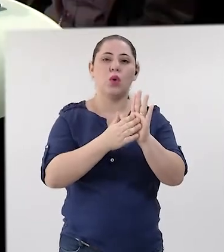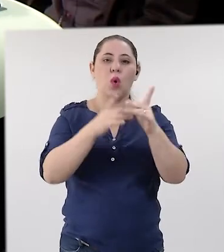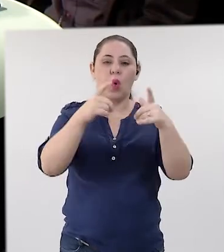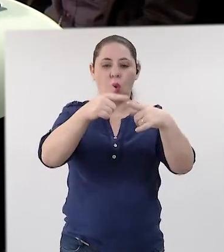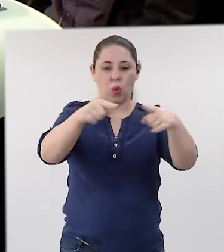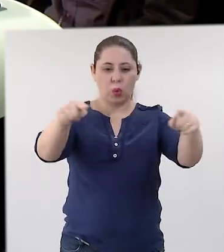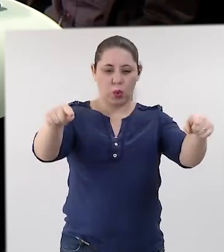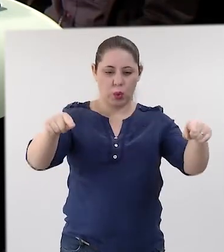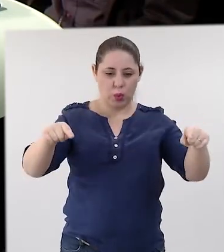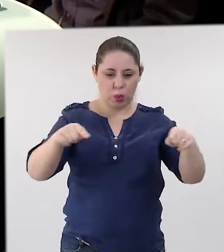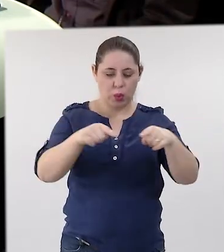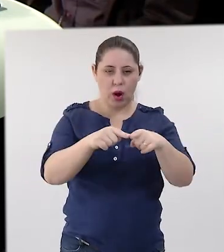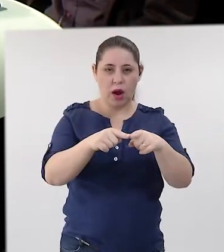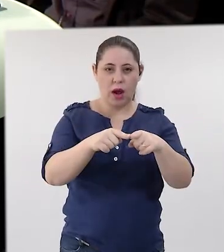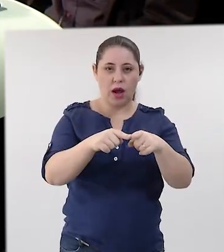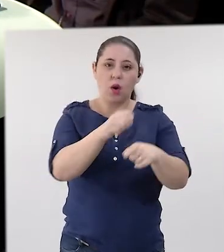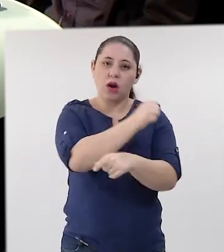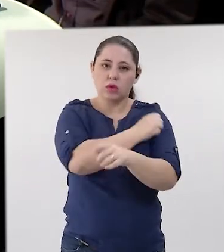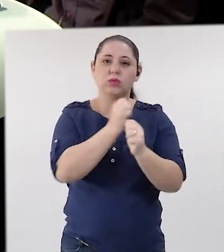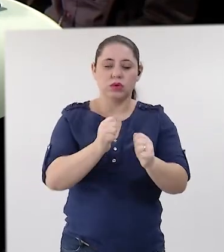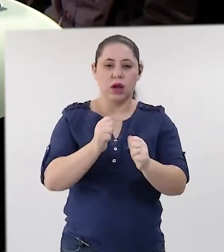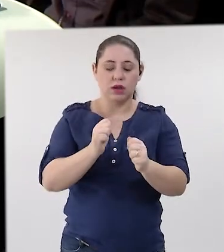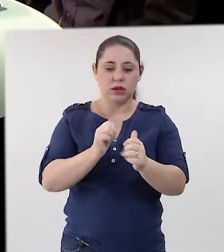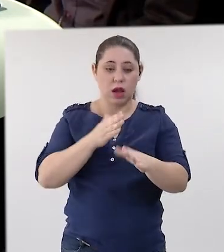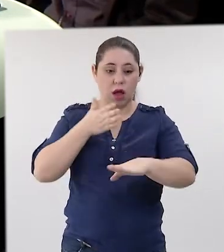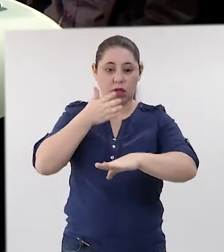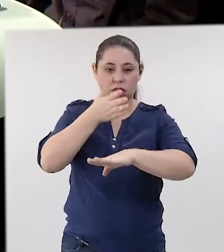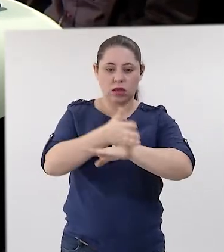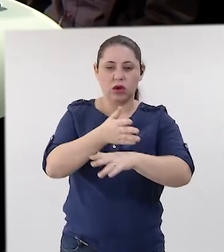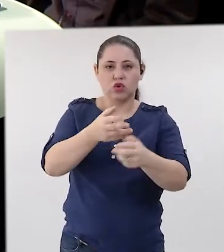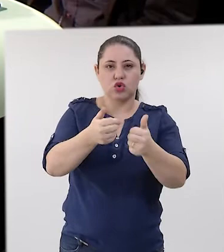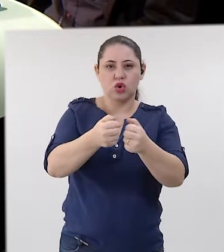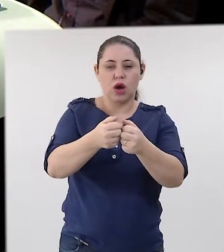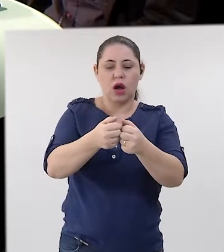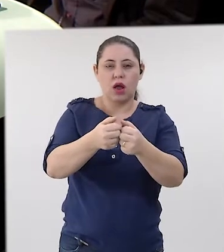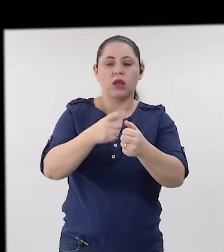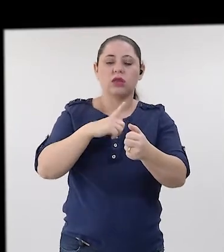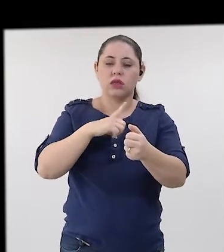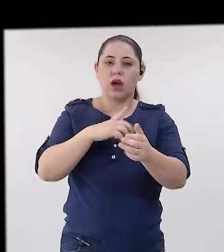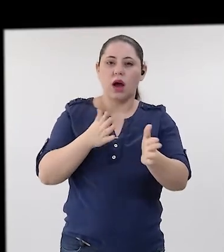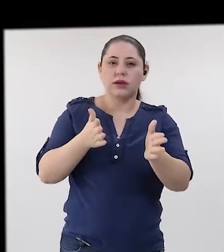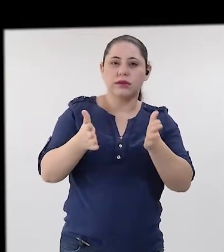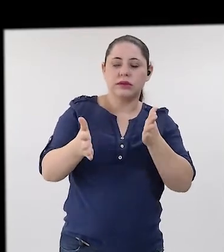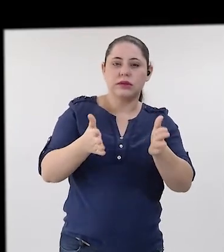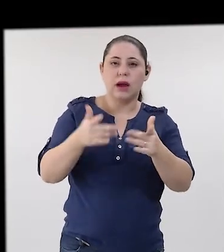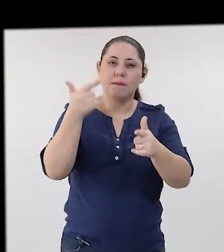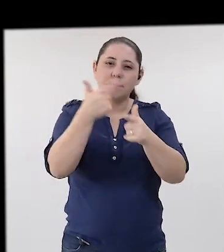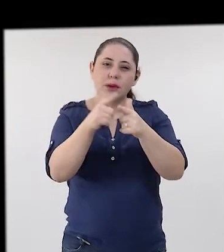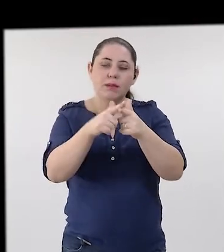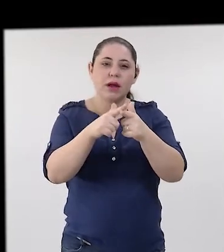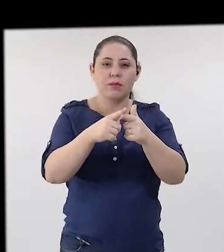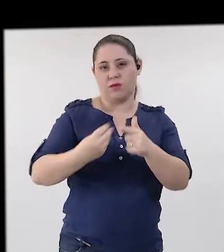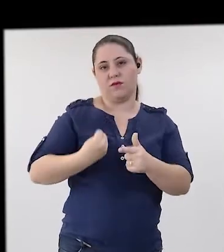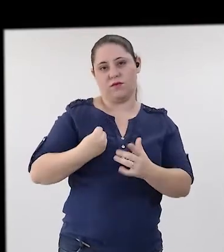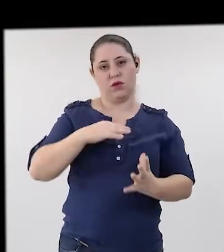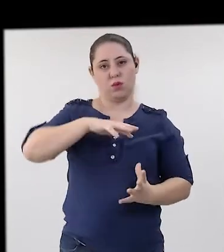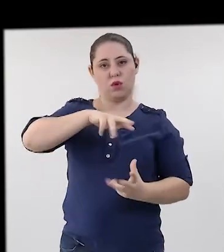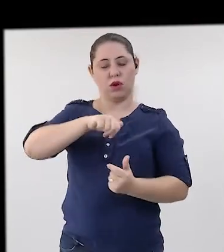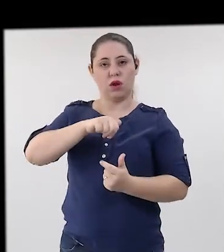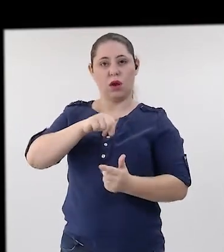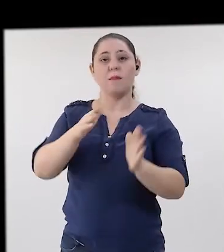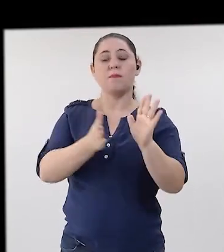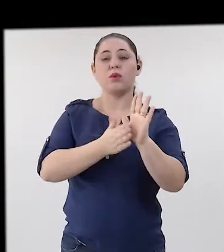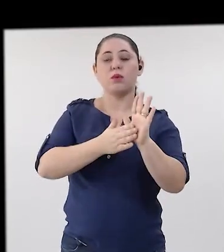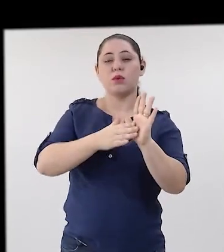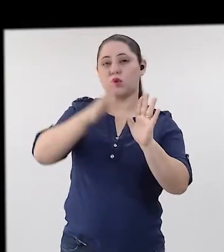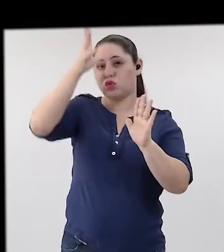propor um ambiente que fosse imersivo para esses estudantes. Então, eles teriam a possibilidade de acessar problemas do mundo real,